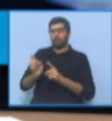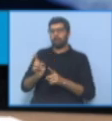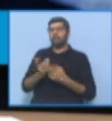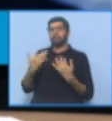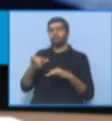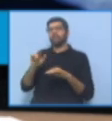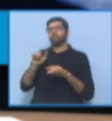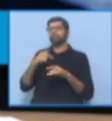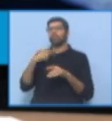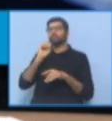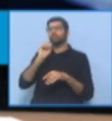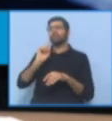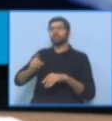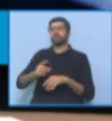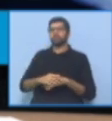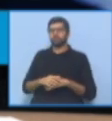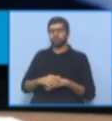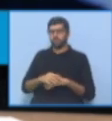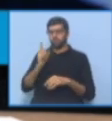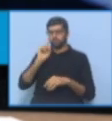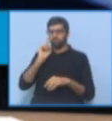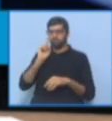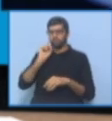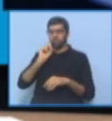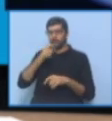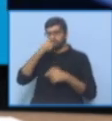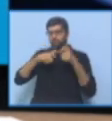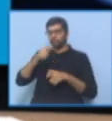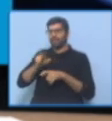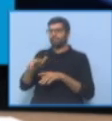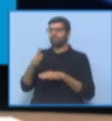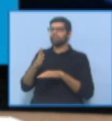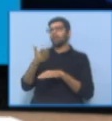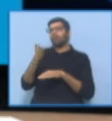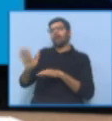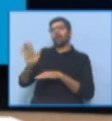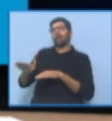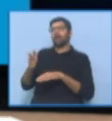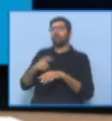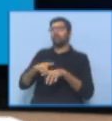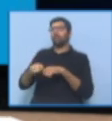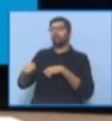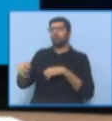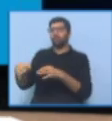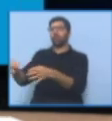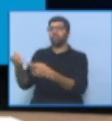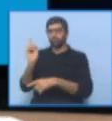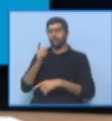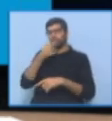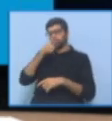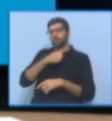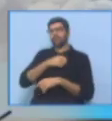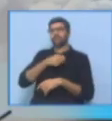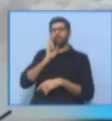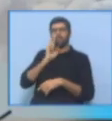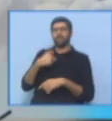o importante é que estas pessoas não permaneçam numa situação indefinida por muito tempo. Para quem nos está a seguir lá em casa, o que é que